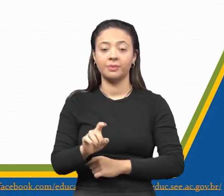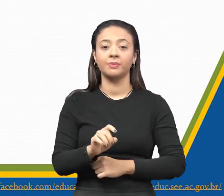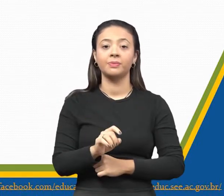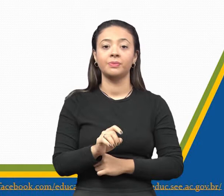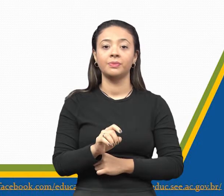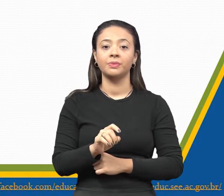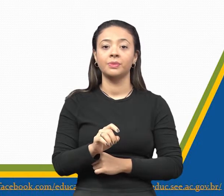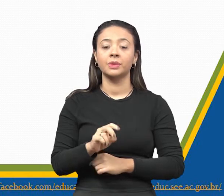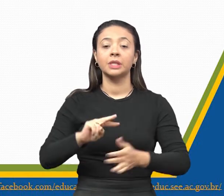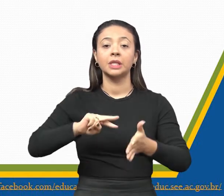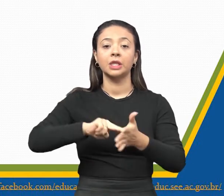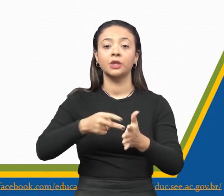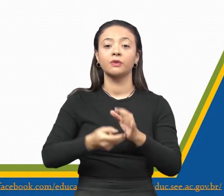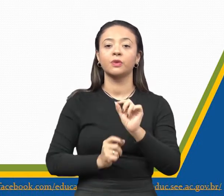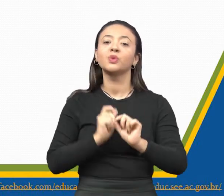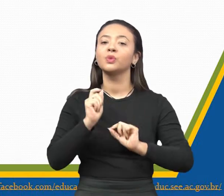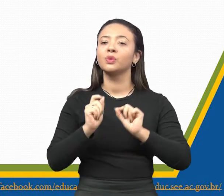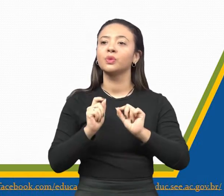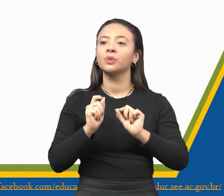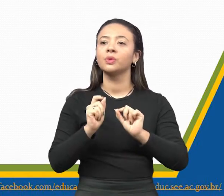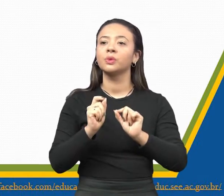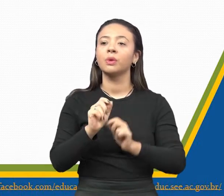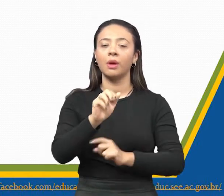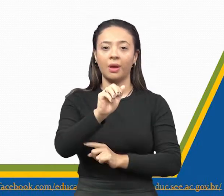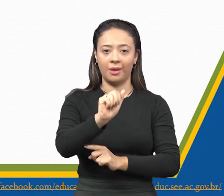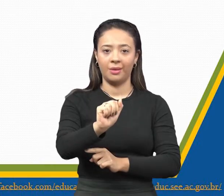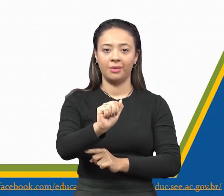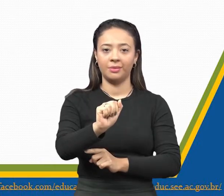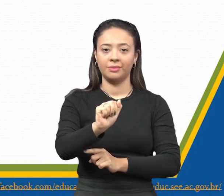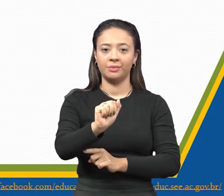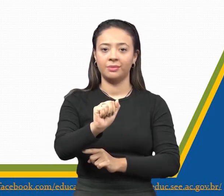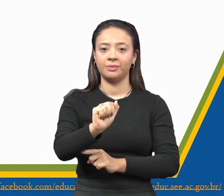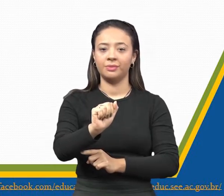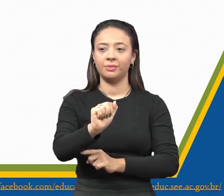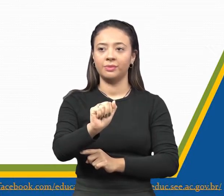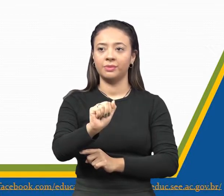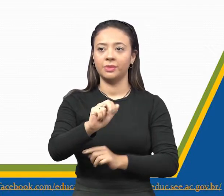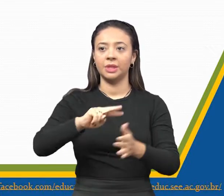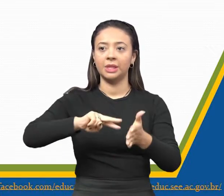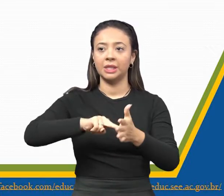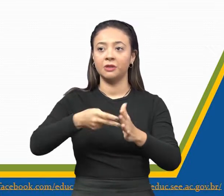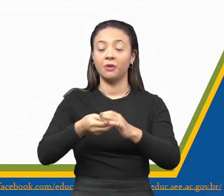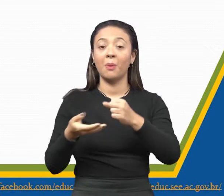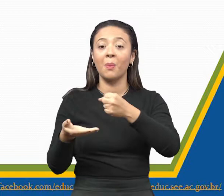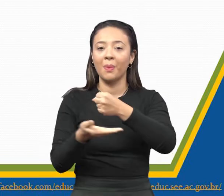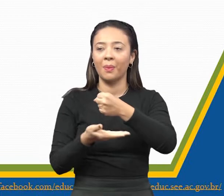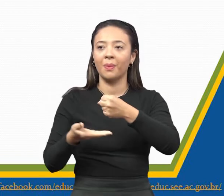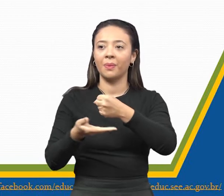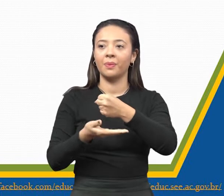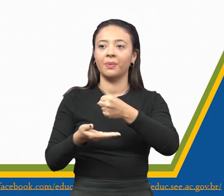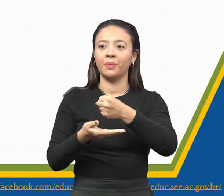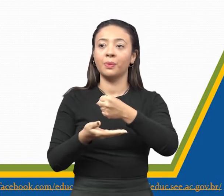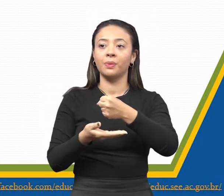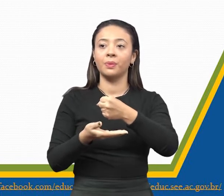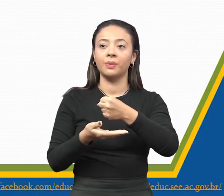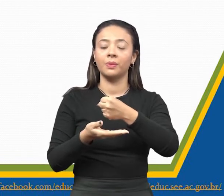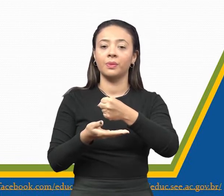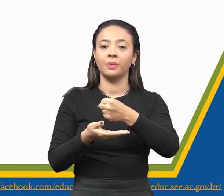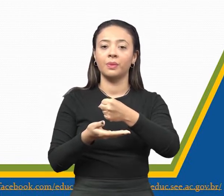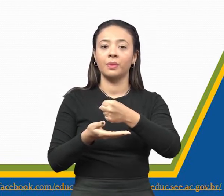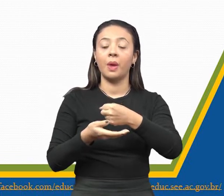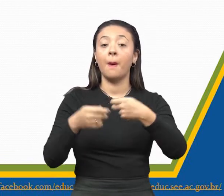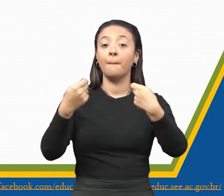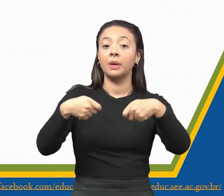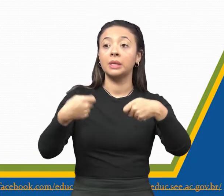função, ela representa alguma coisa. A começar por a, que vai ser a nossa base. É nossa base